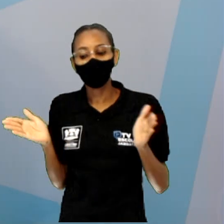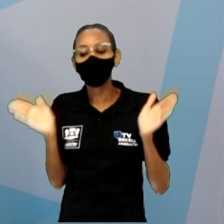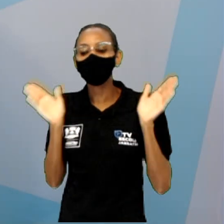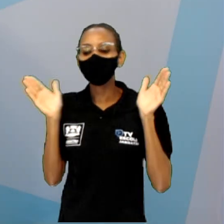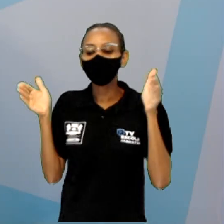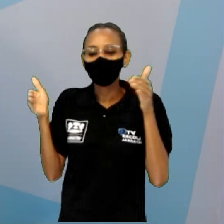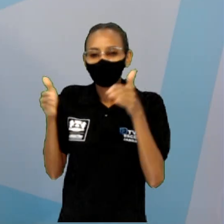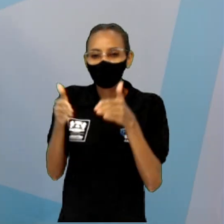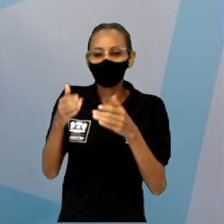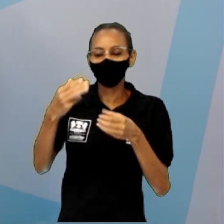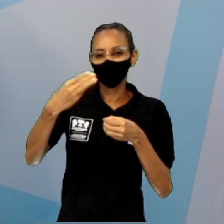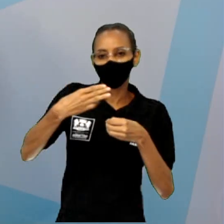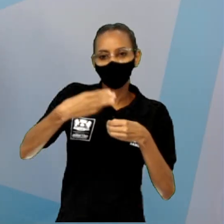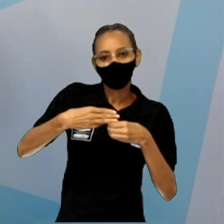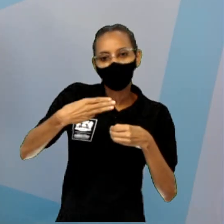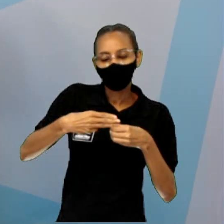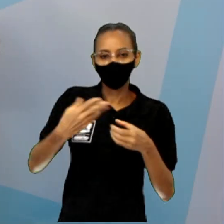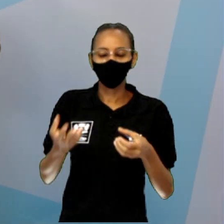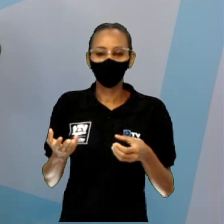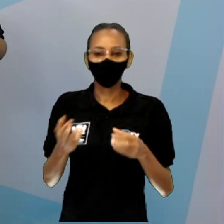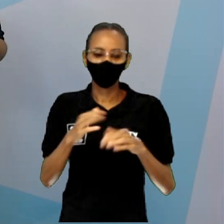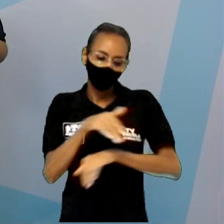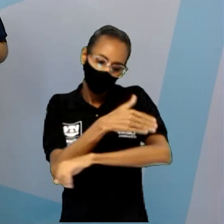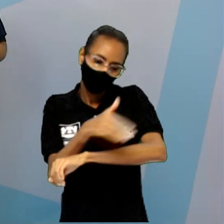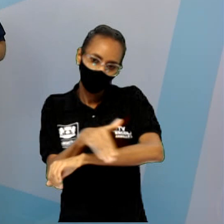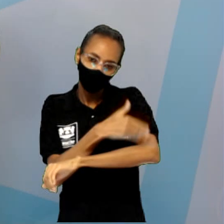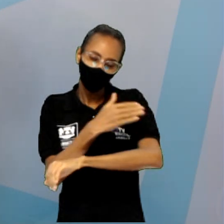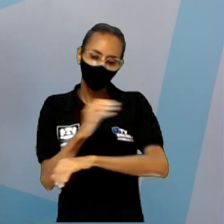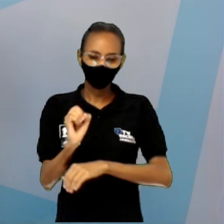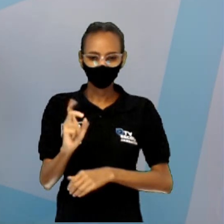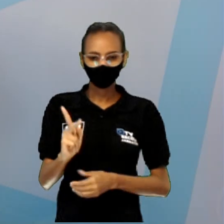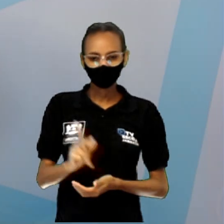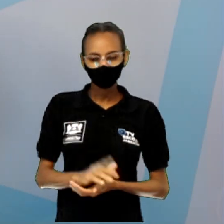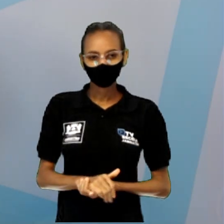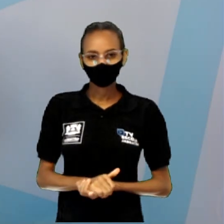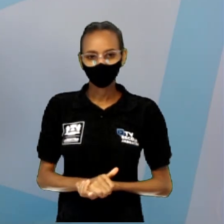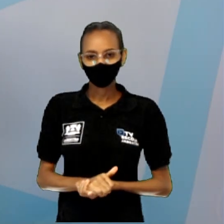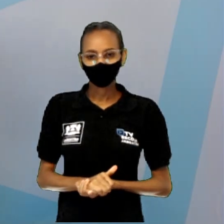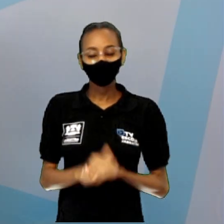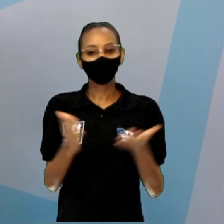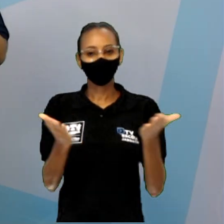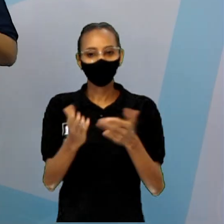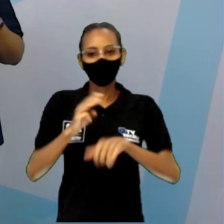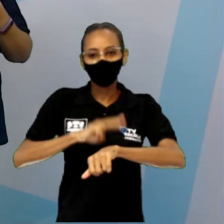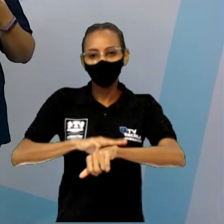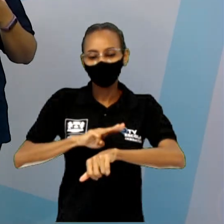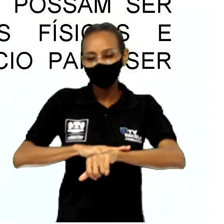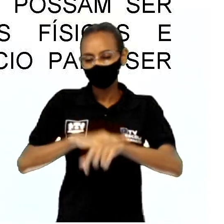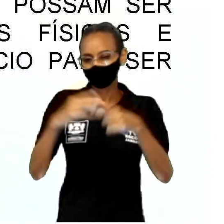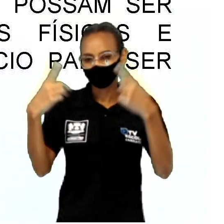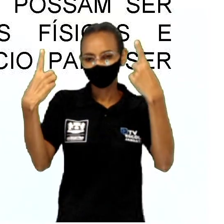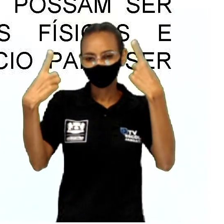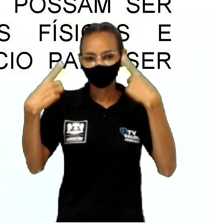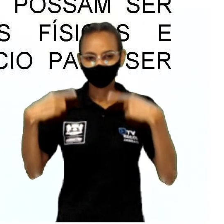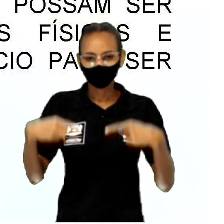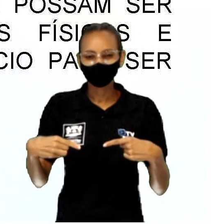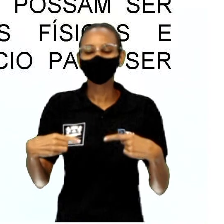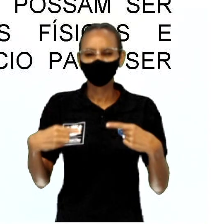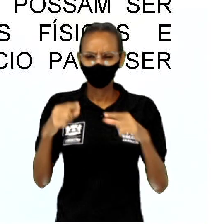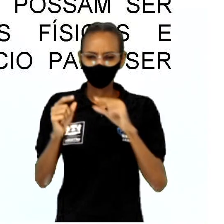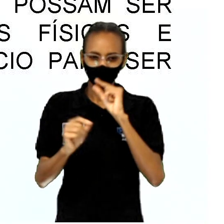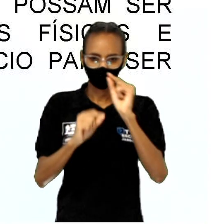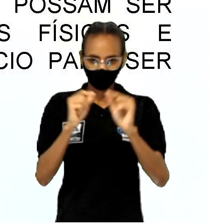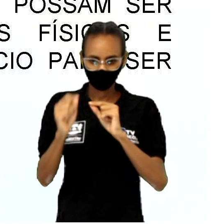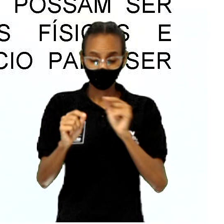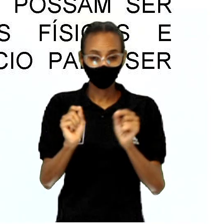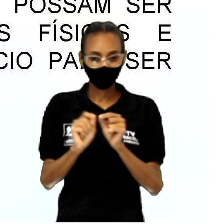local aí do seu bairro, da sua rua, certo? Então, olha só, chegamos no momento desafio. O que é que a gente vai